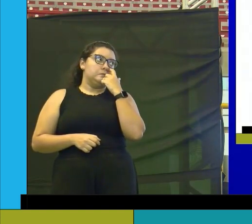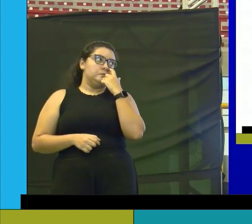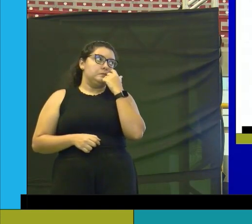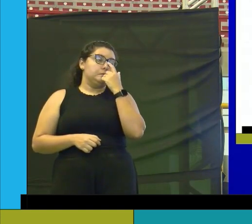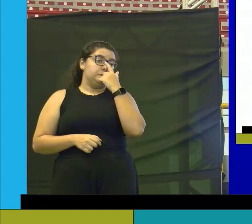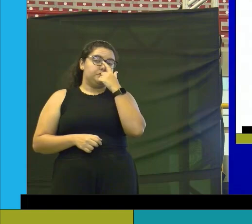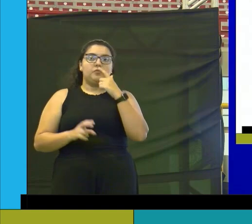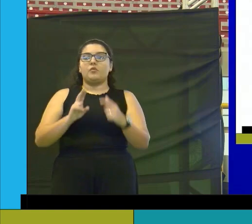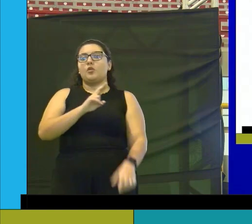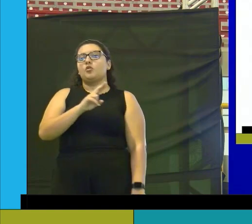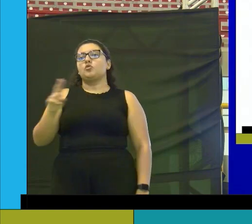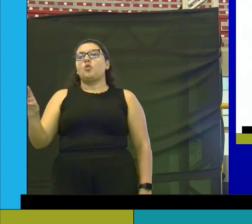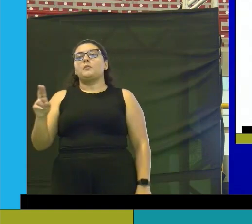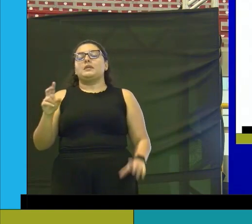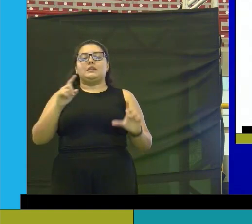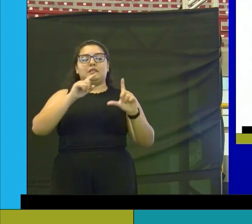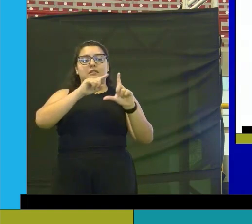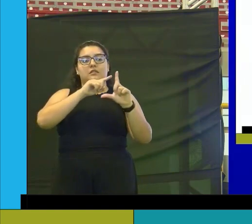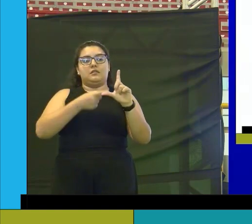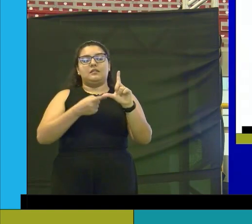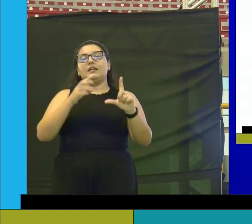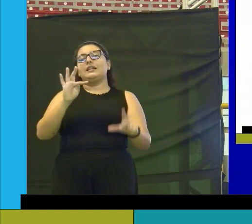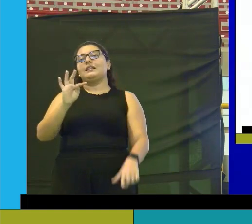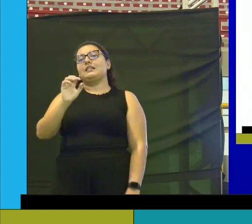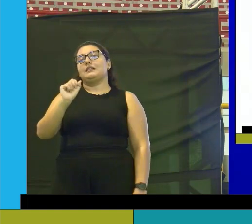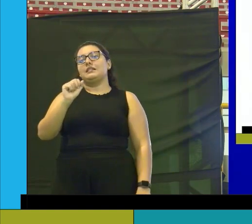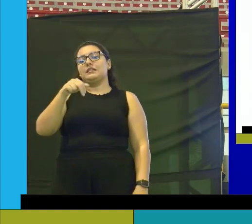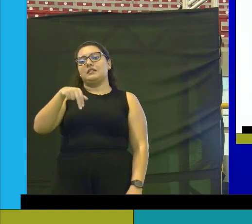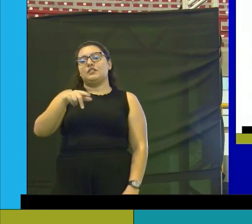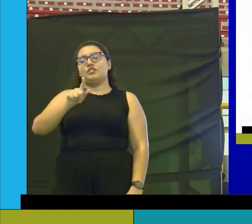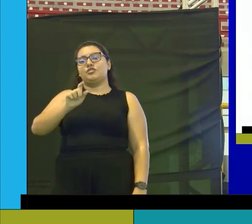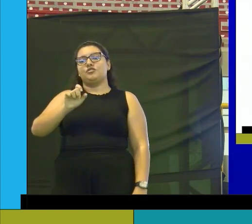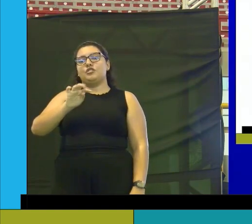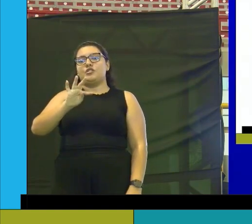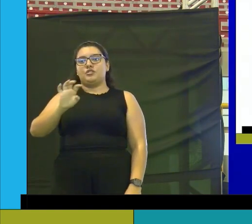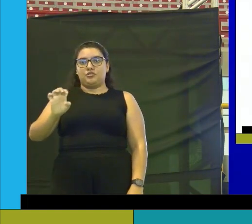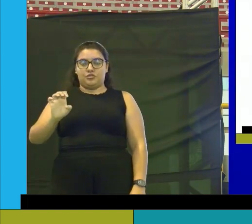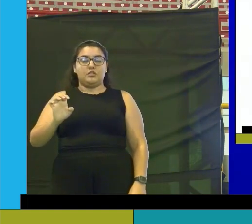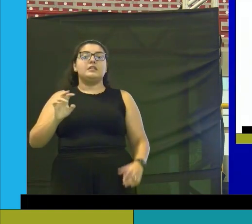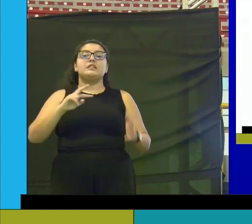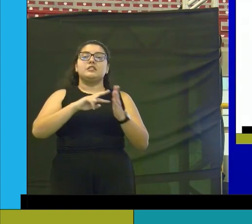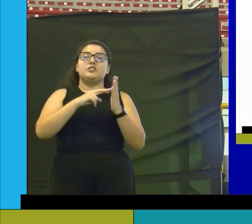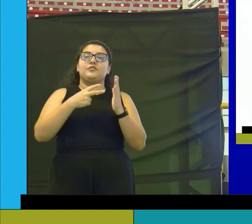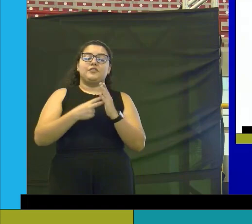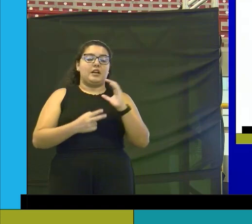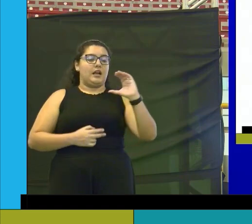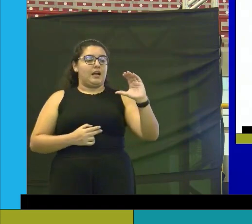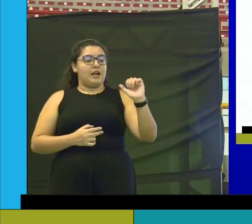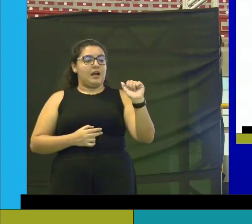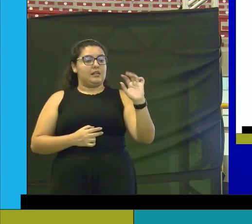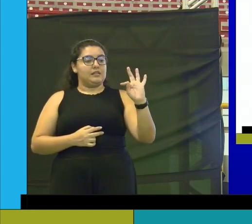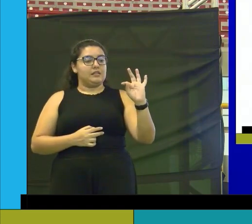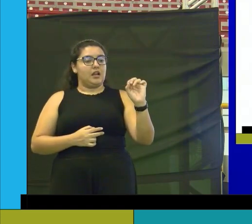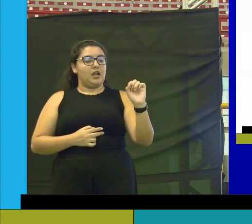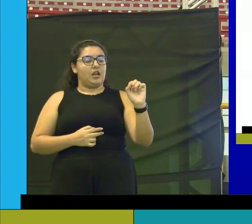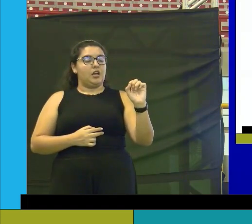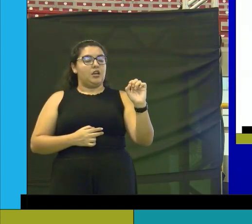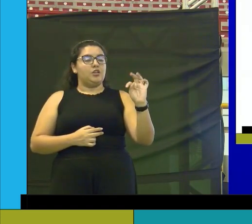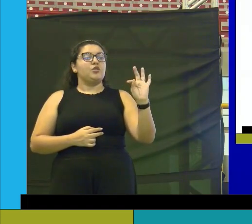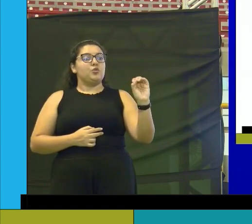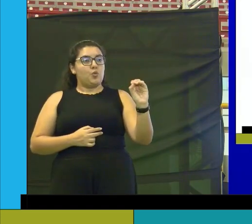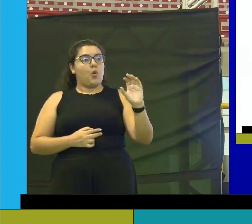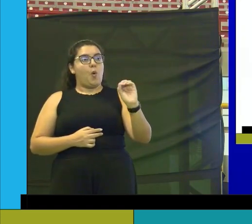uma tangente, que é o cateto oposto sobre o cateto o quê? Adjacente. Perfeito. O A